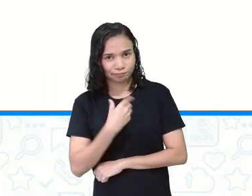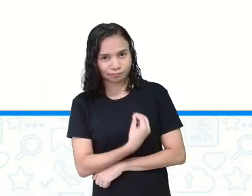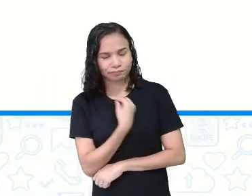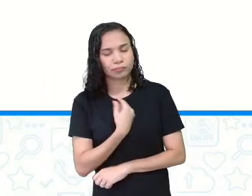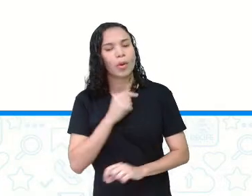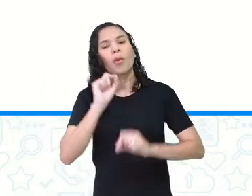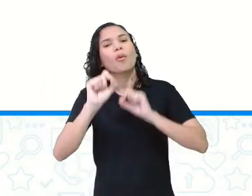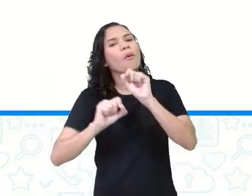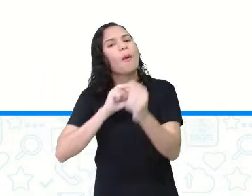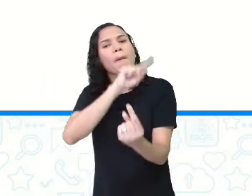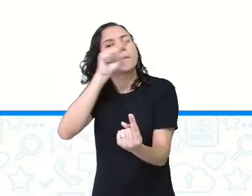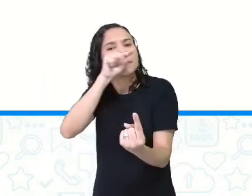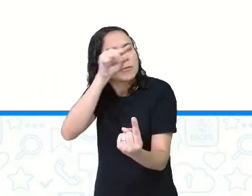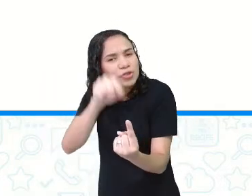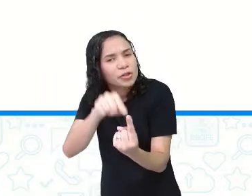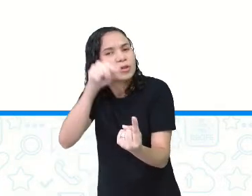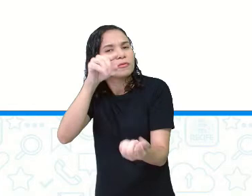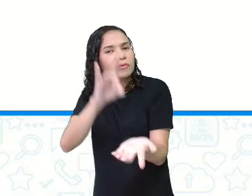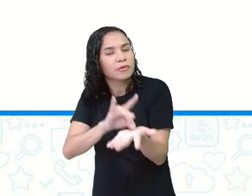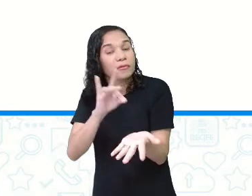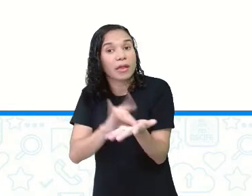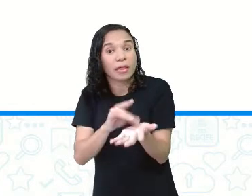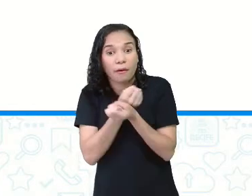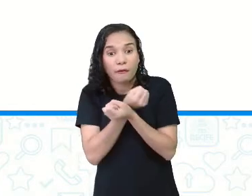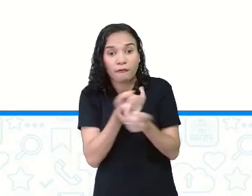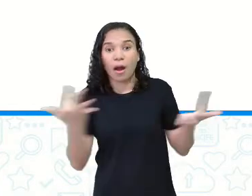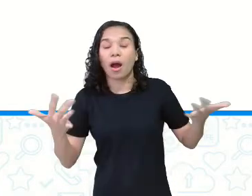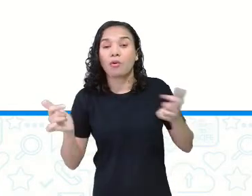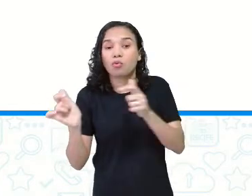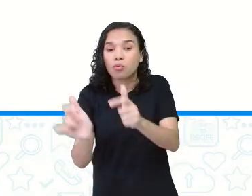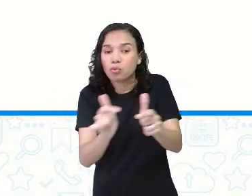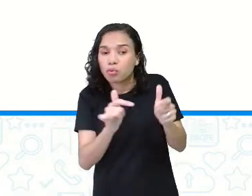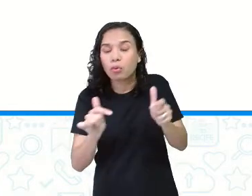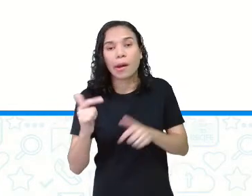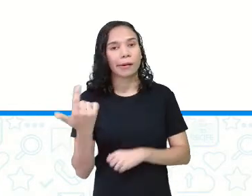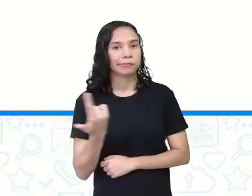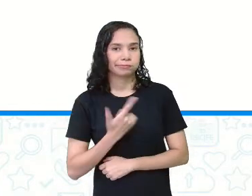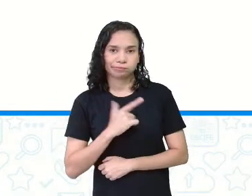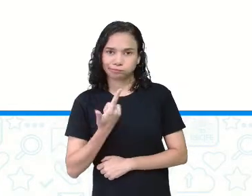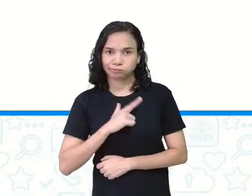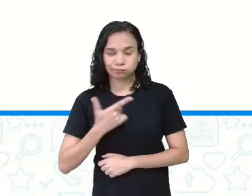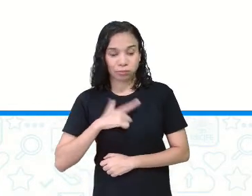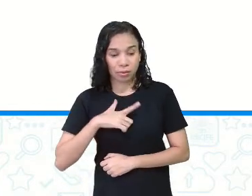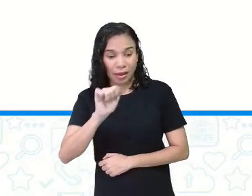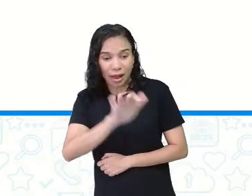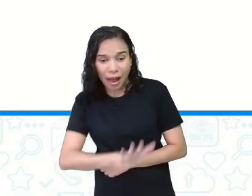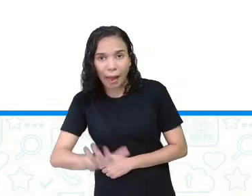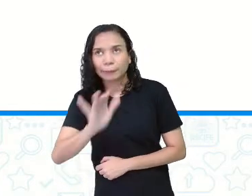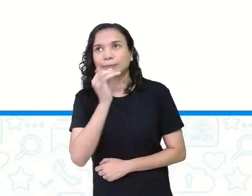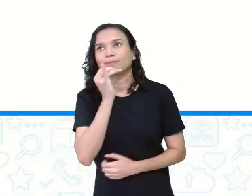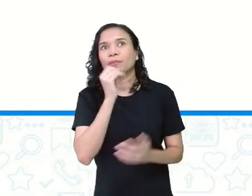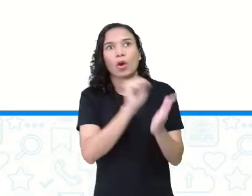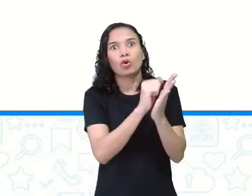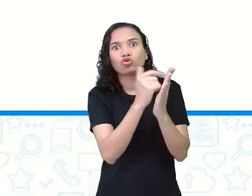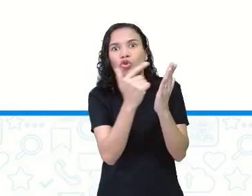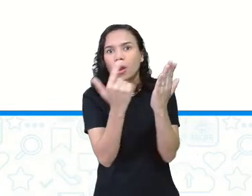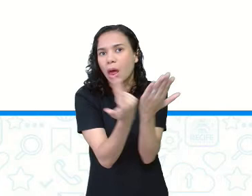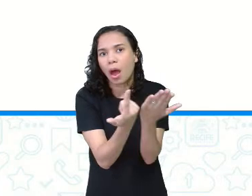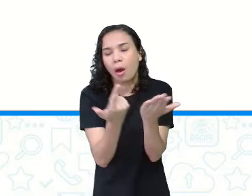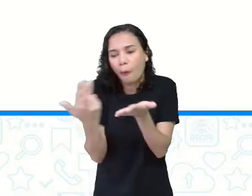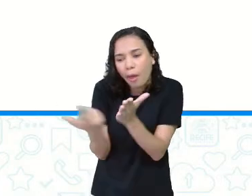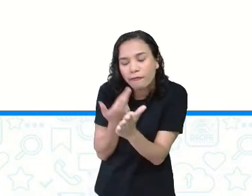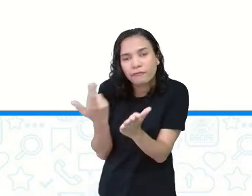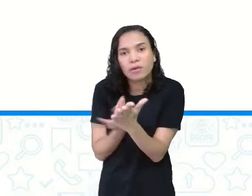Para quê? Para que ela pudesse chegar em vários locais onde não tinha muito espaço, como o jornal, a revista,